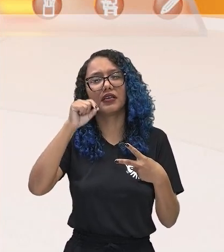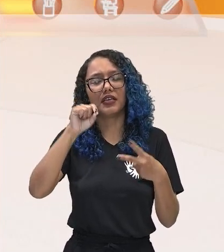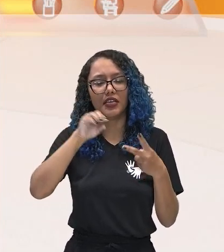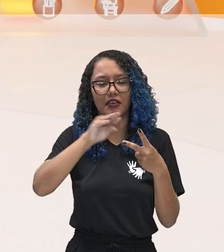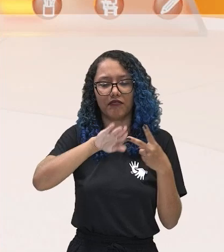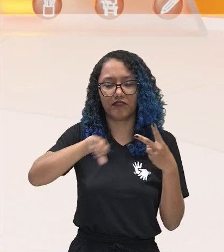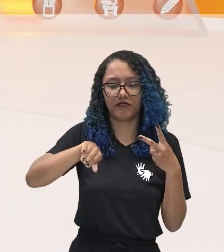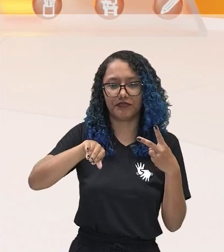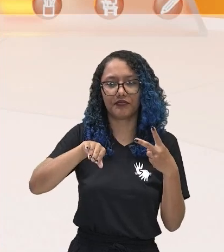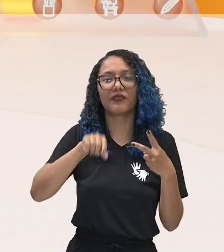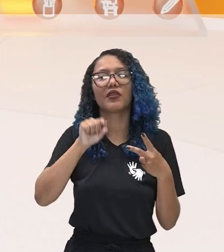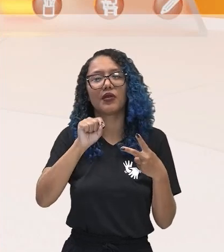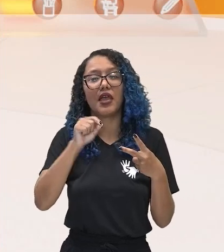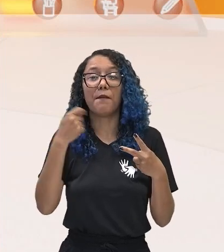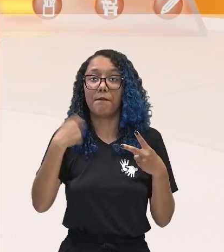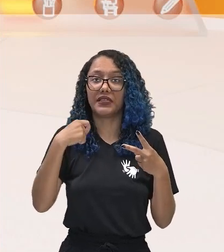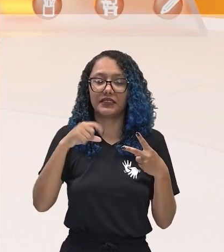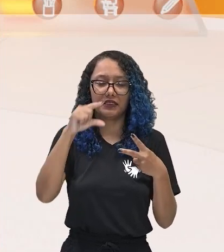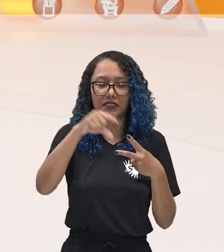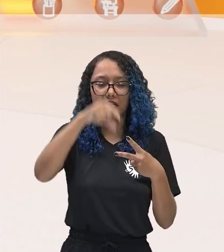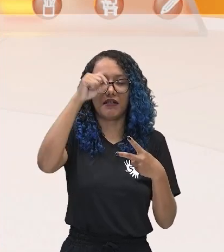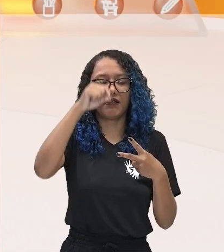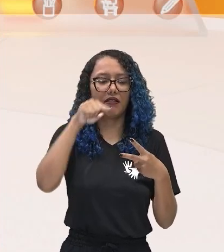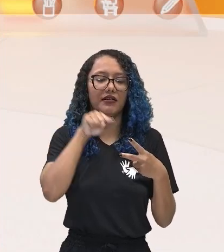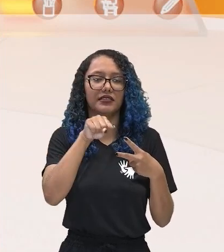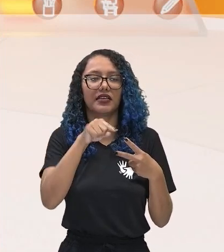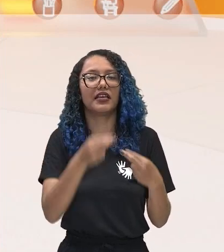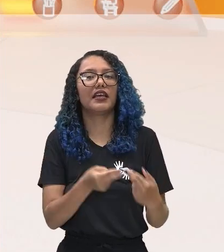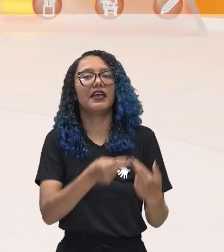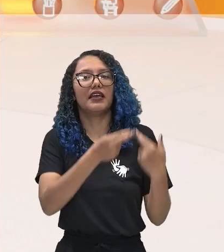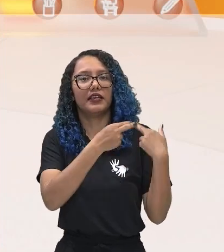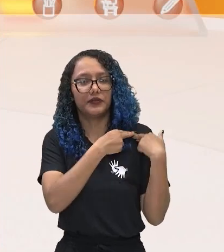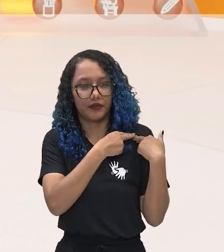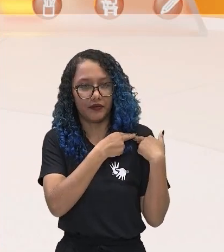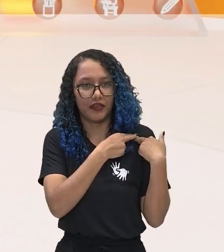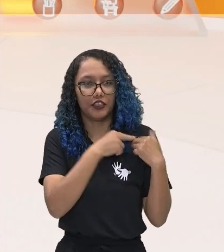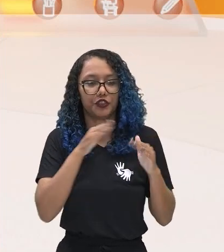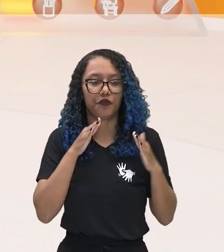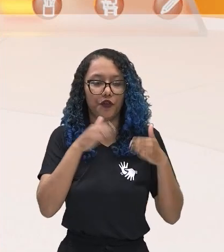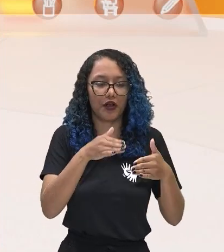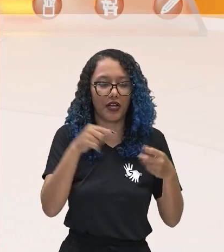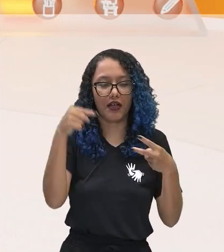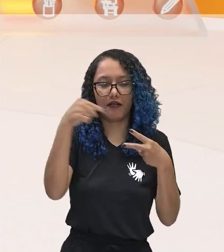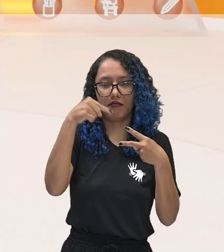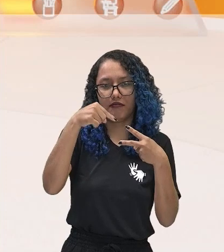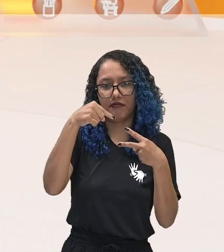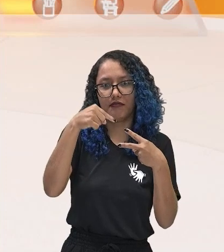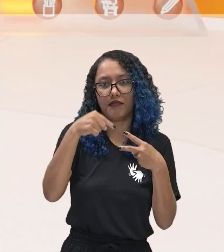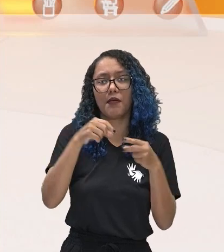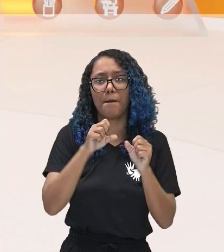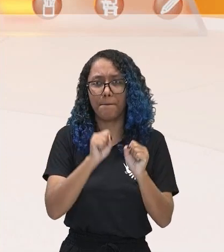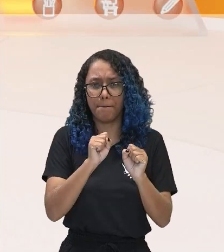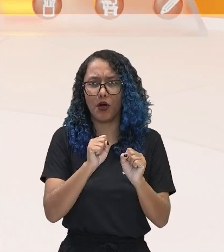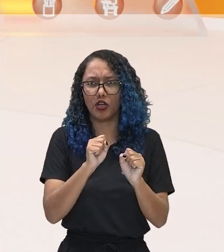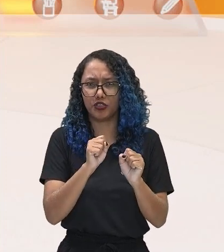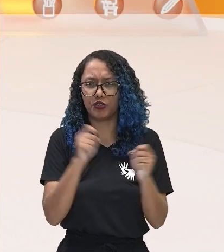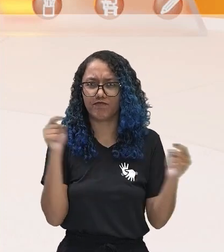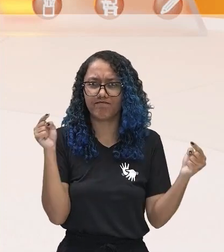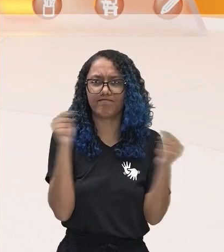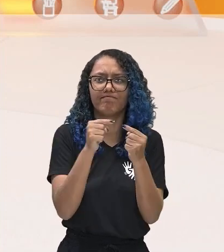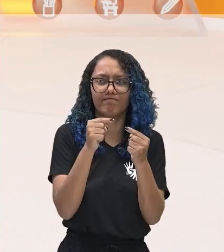fui responsável por essa escolha e eu vou ter que trabalhar nessa escolha agora. Pode dar certo, pode dar